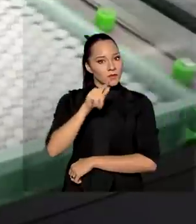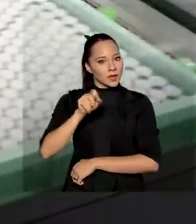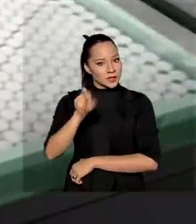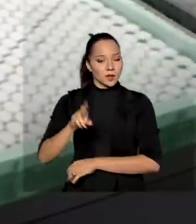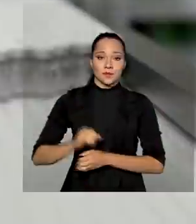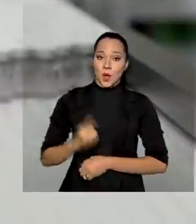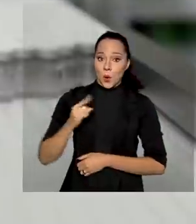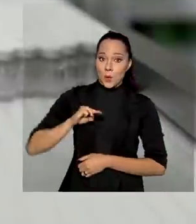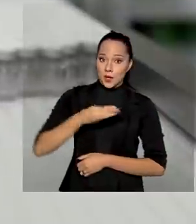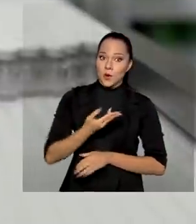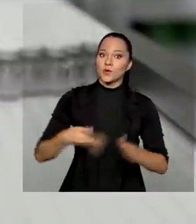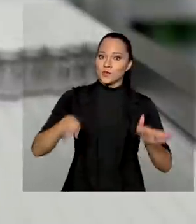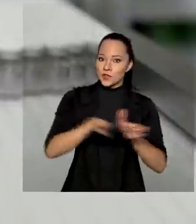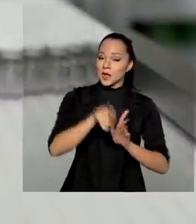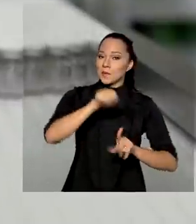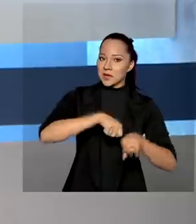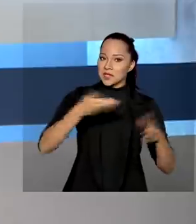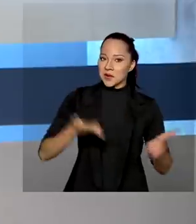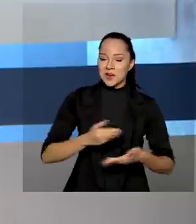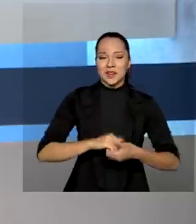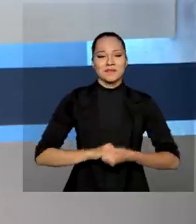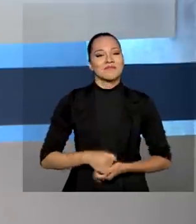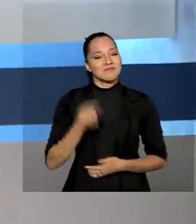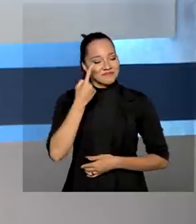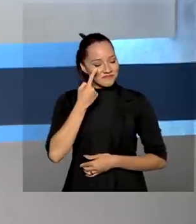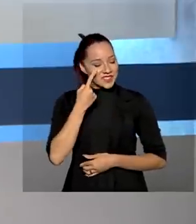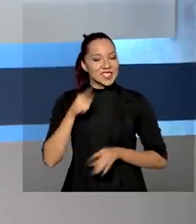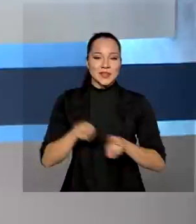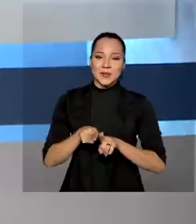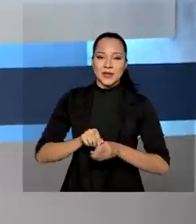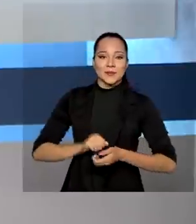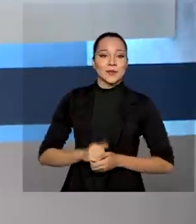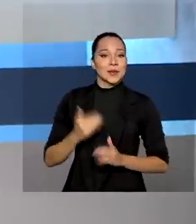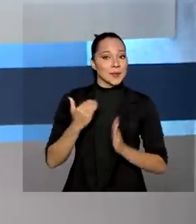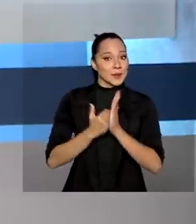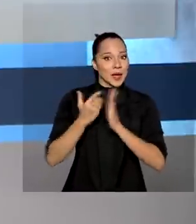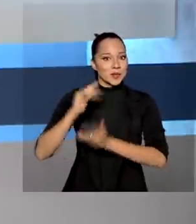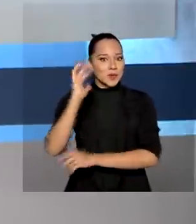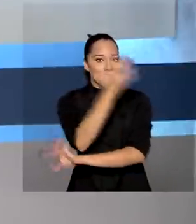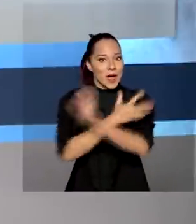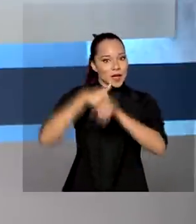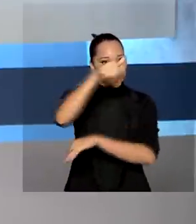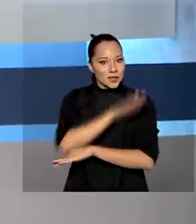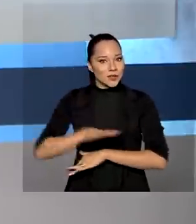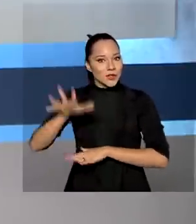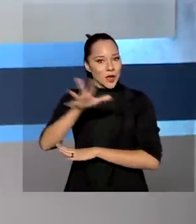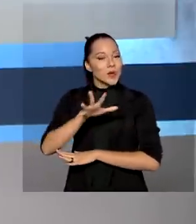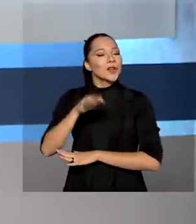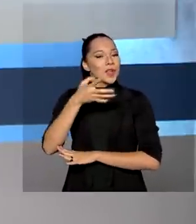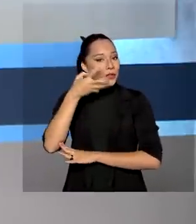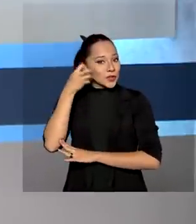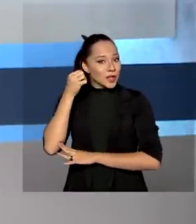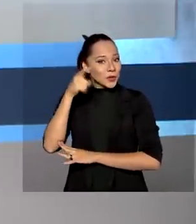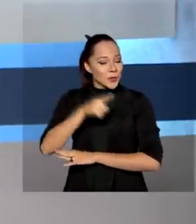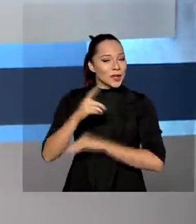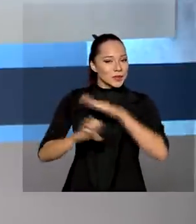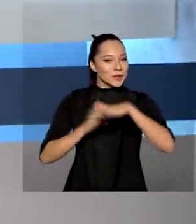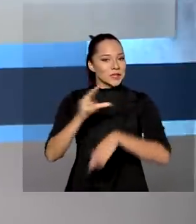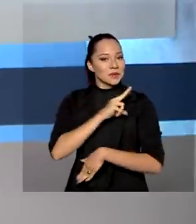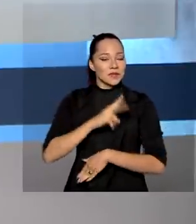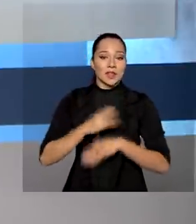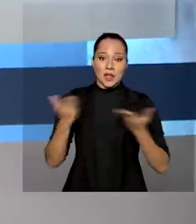fazer um milhão já chegam este mês e veja também mais um parque nacional adotado pela iniciativa privada